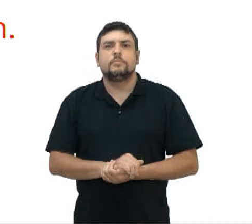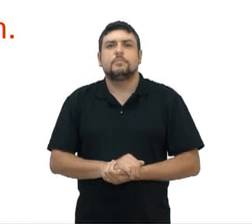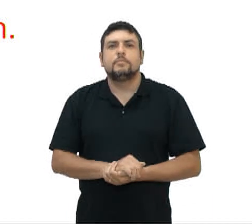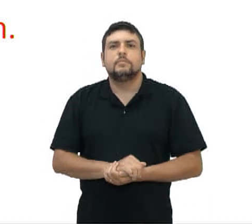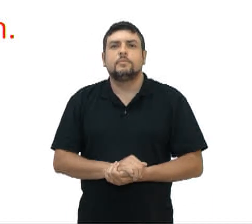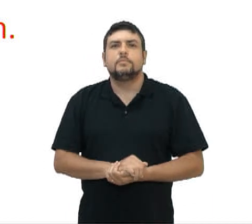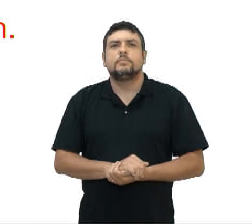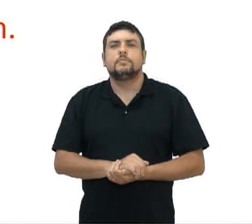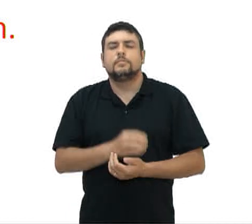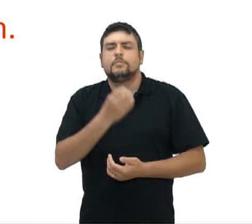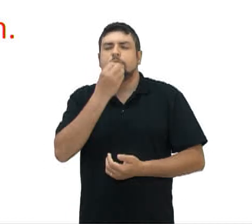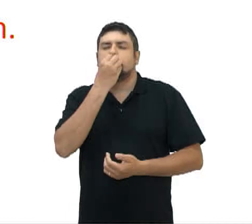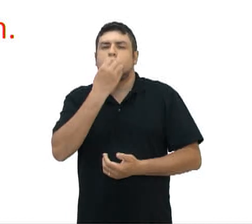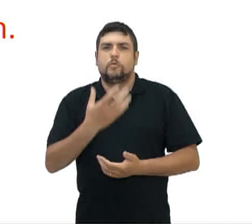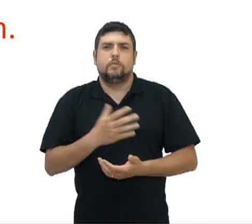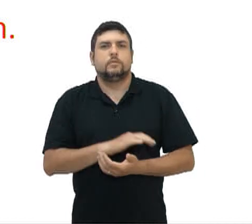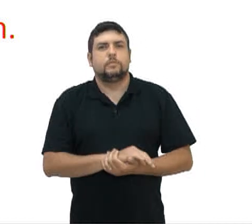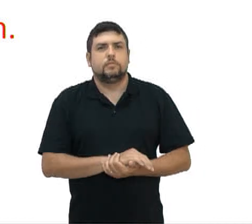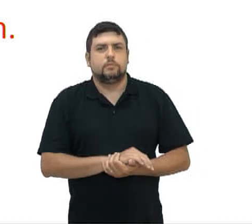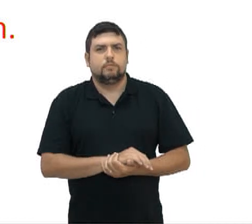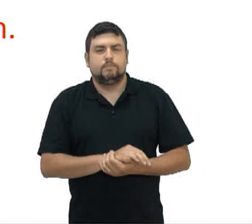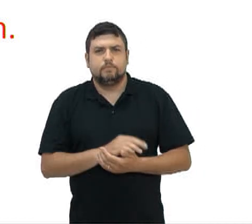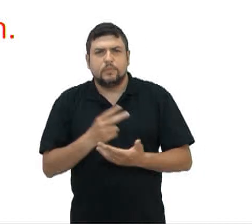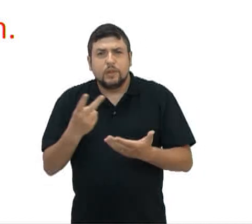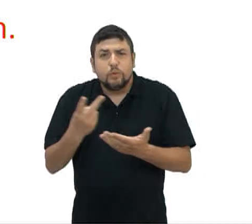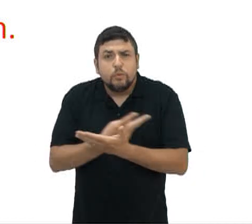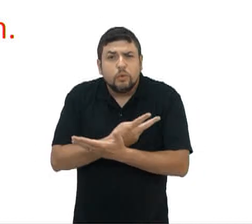Acertaram? Que bom! Não acertou?